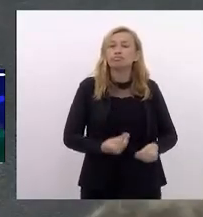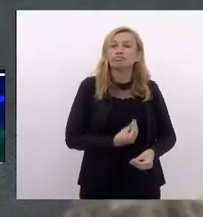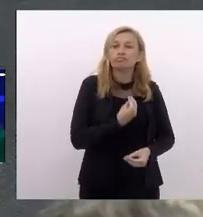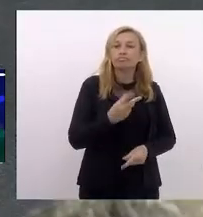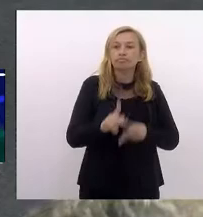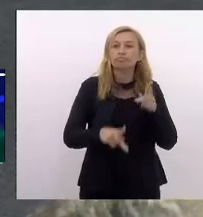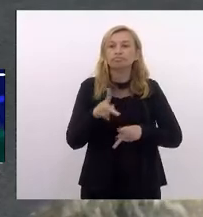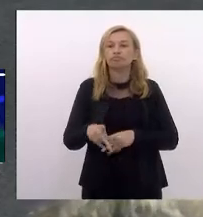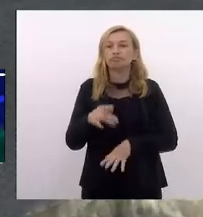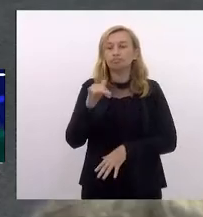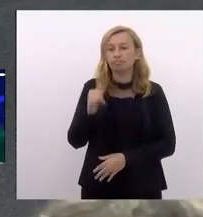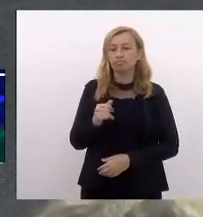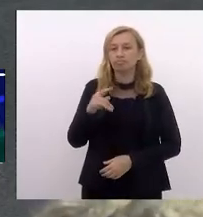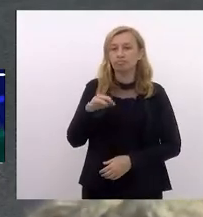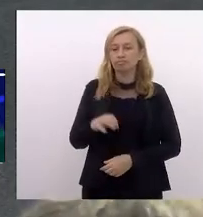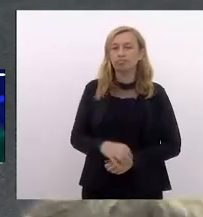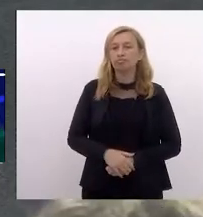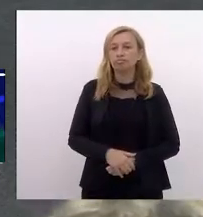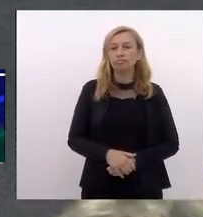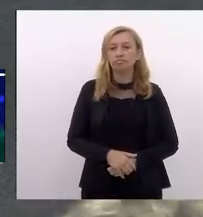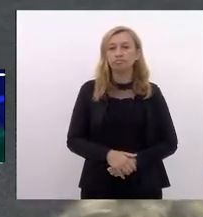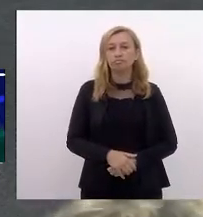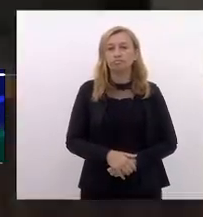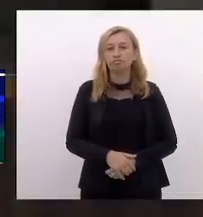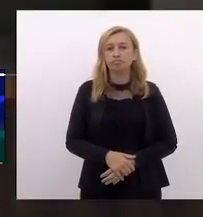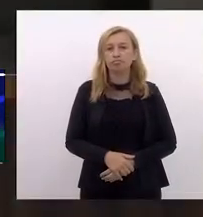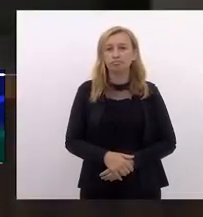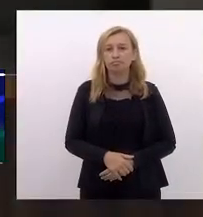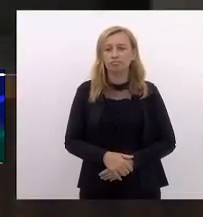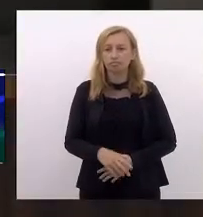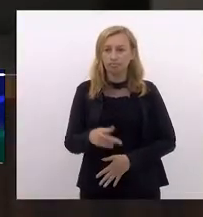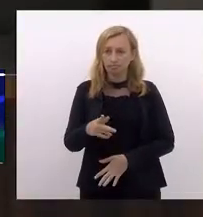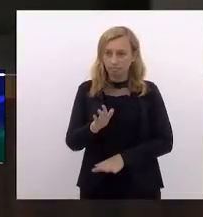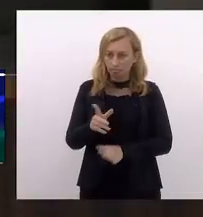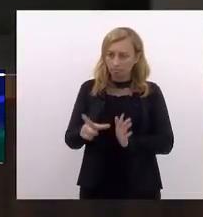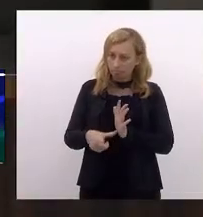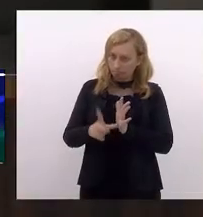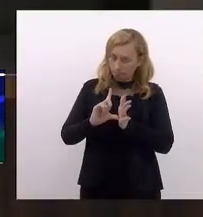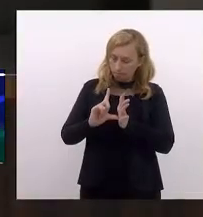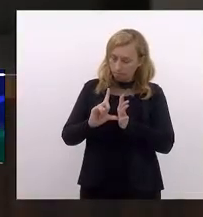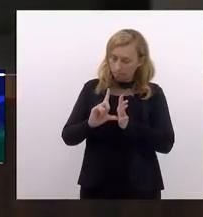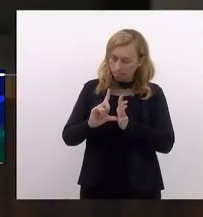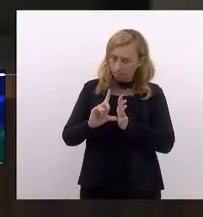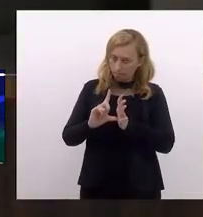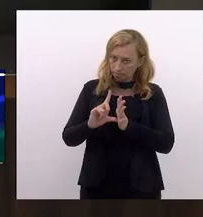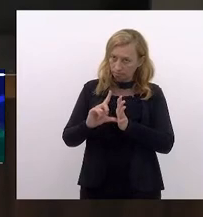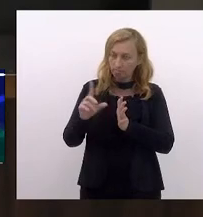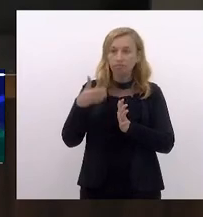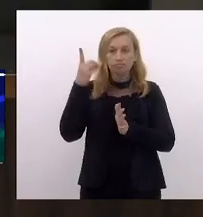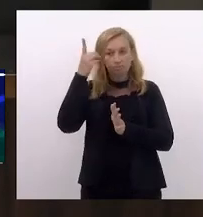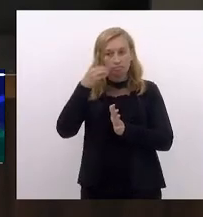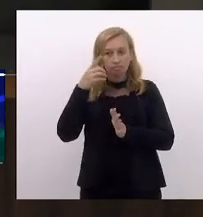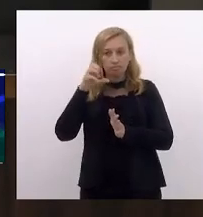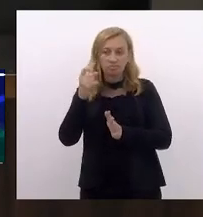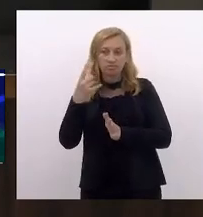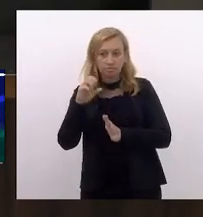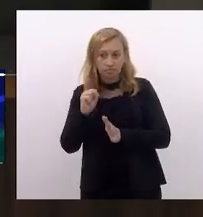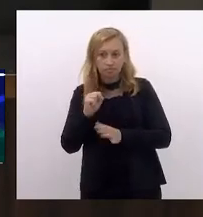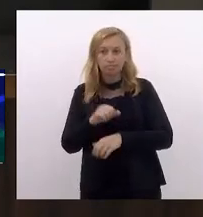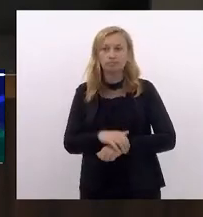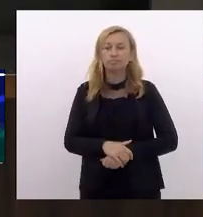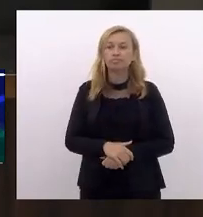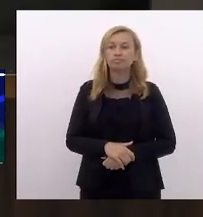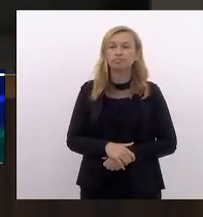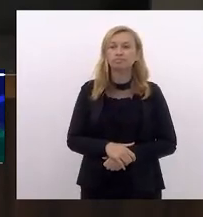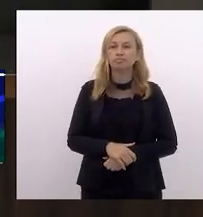vida da população Fluminense presidência antes de passar Deputado Charles e